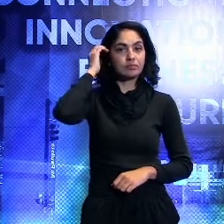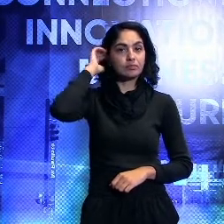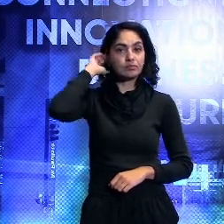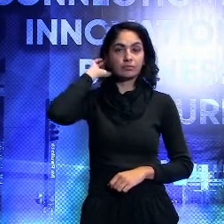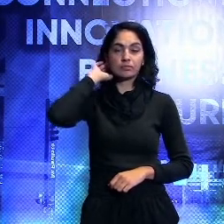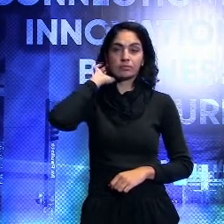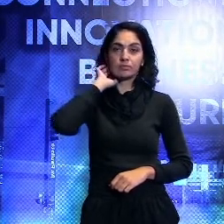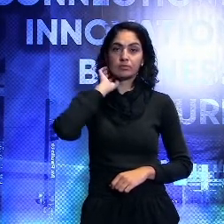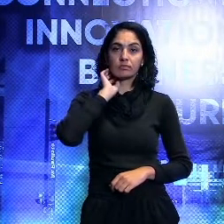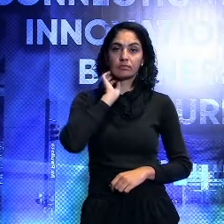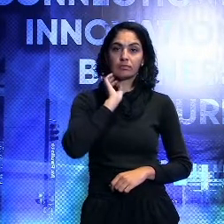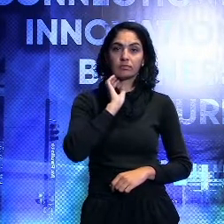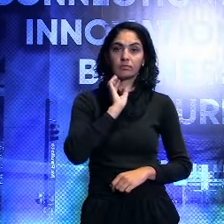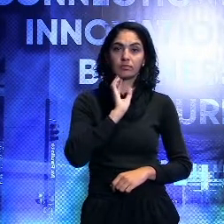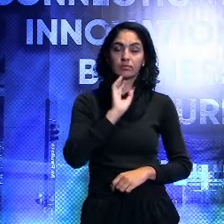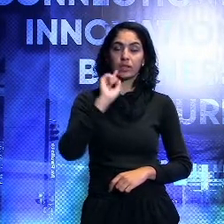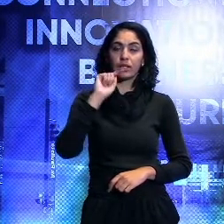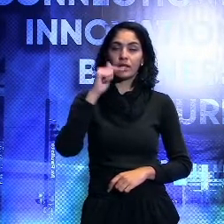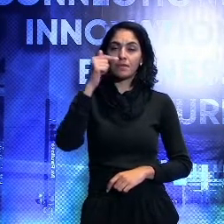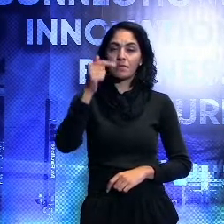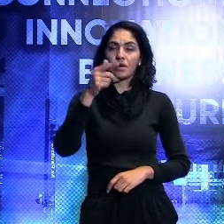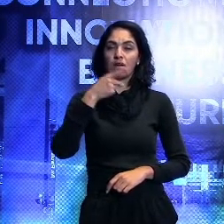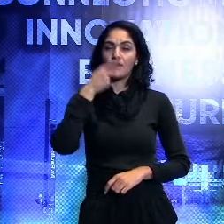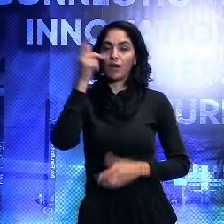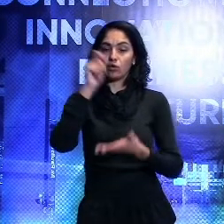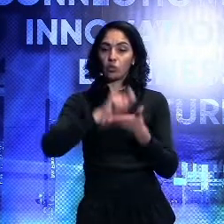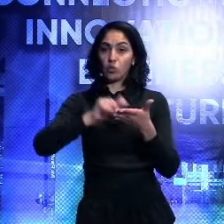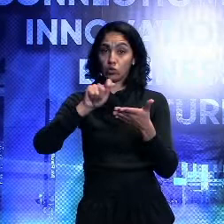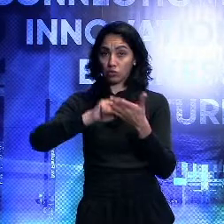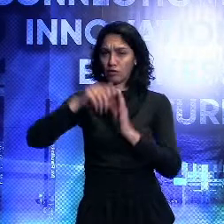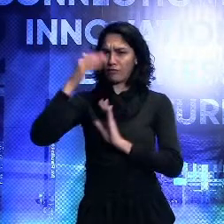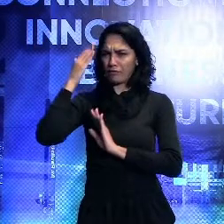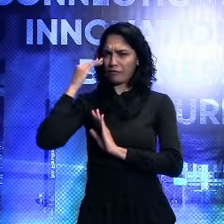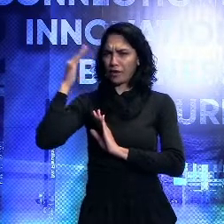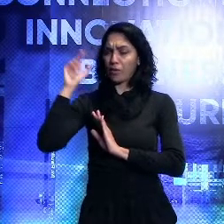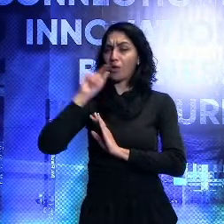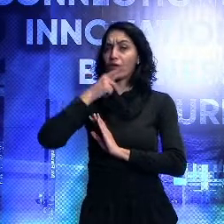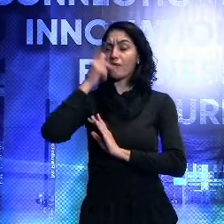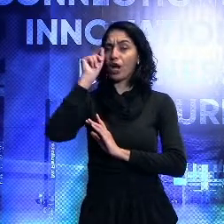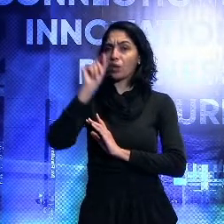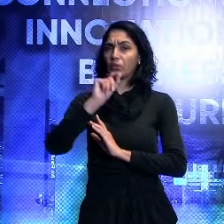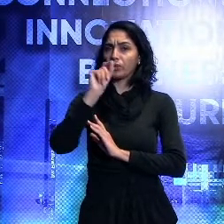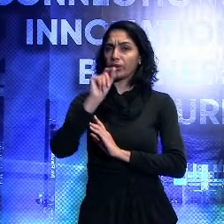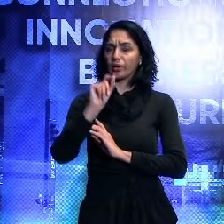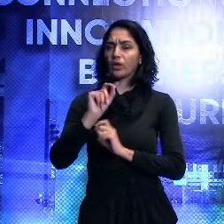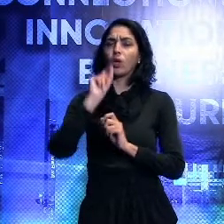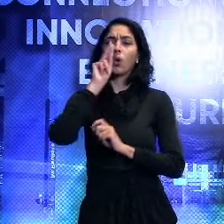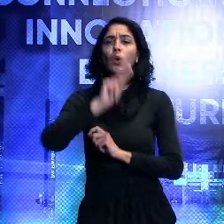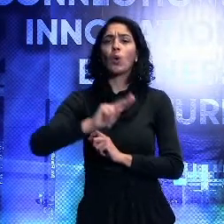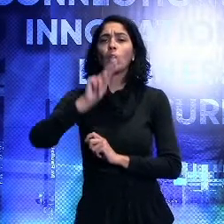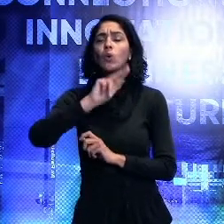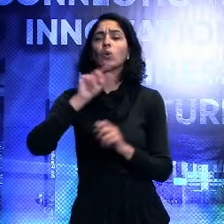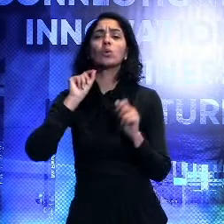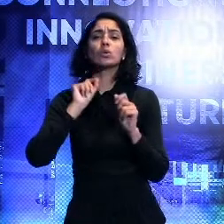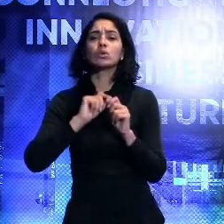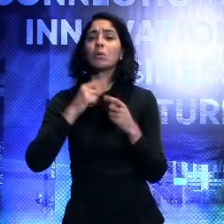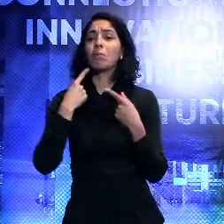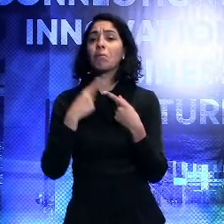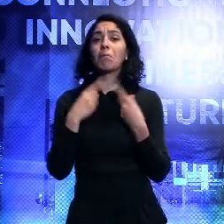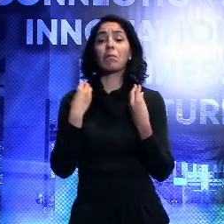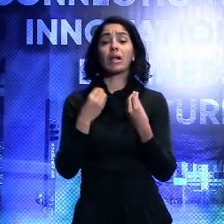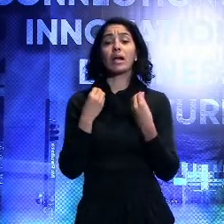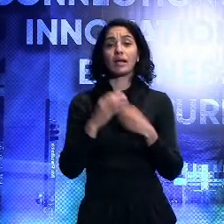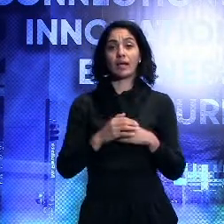O Garrett vai mais longe depois e ele vai dizer o seguinte, para que elas servem? É uma interface empática